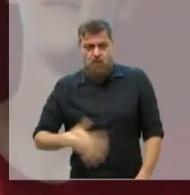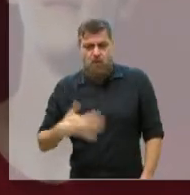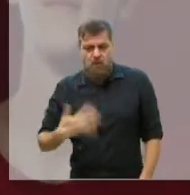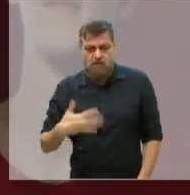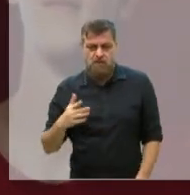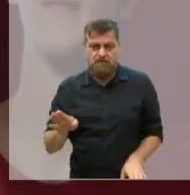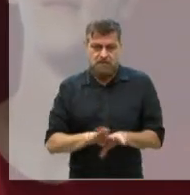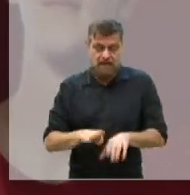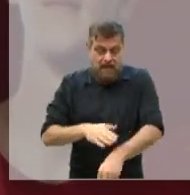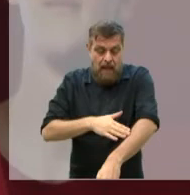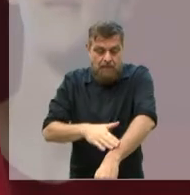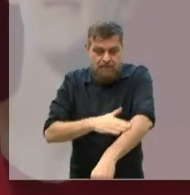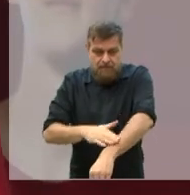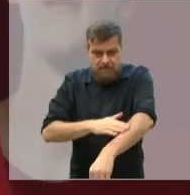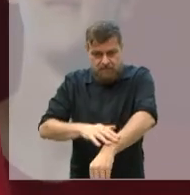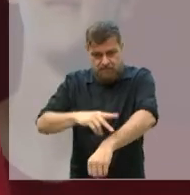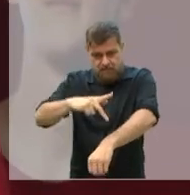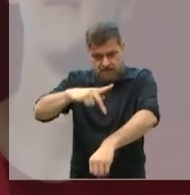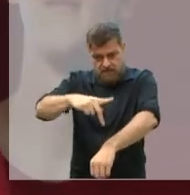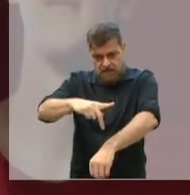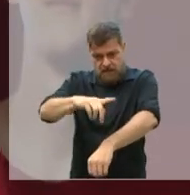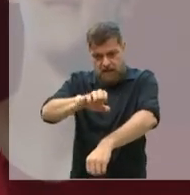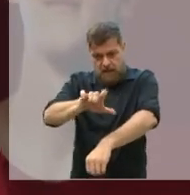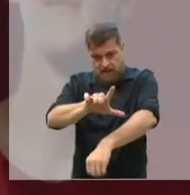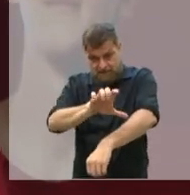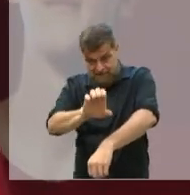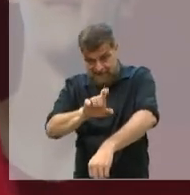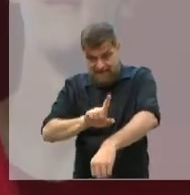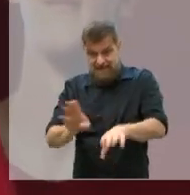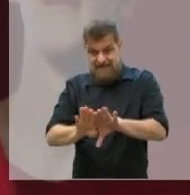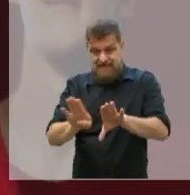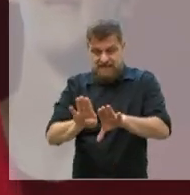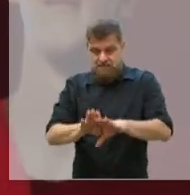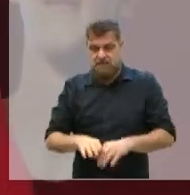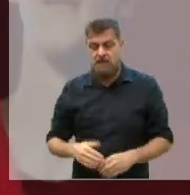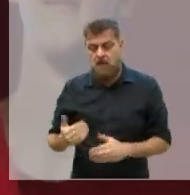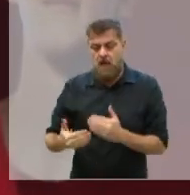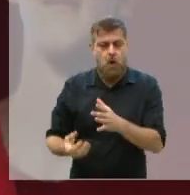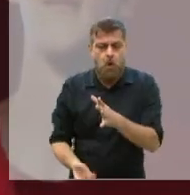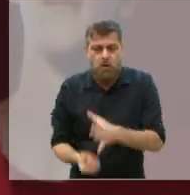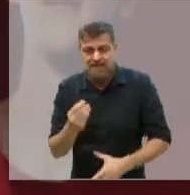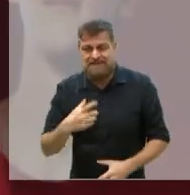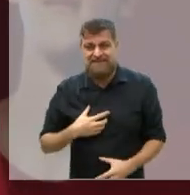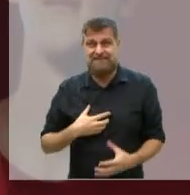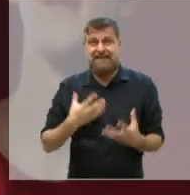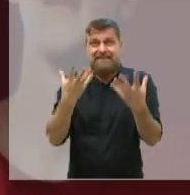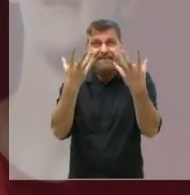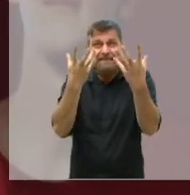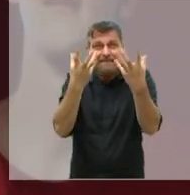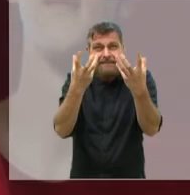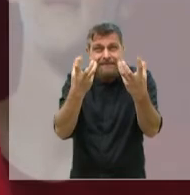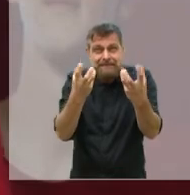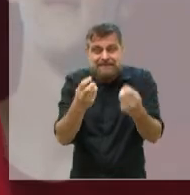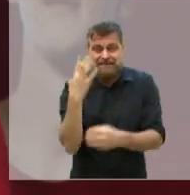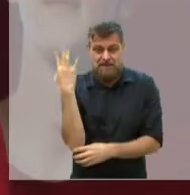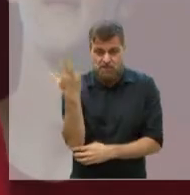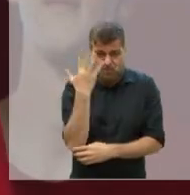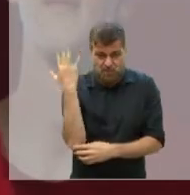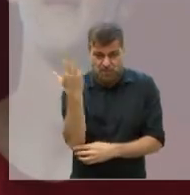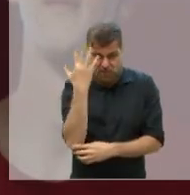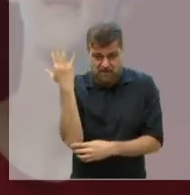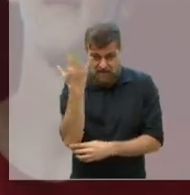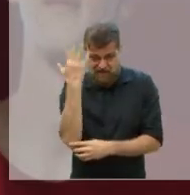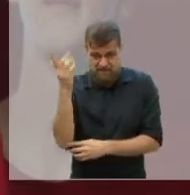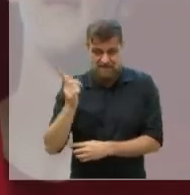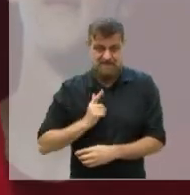Isso depende da pele da pessoa e se o ar está seco ou úmido. Esse processo é mais favorecido quando o ar está muito seco. Porque se está úmido,